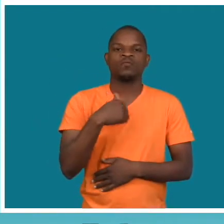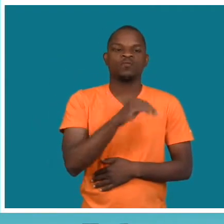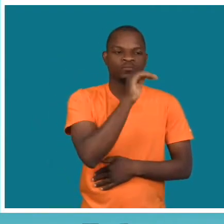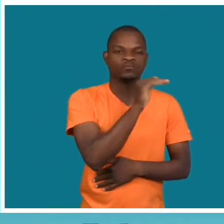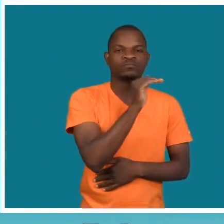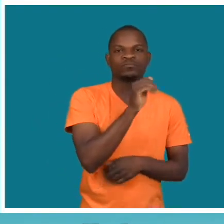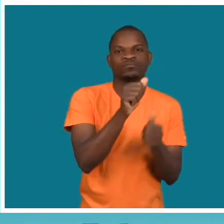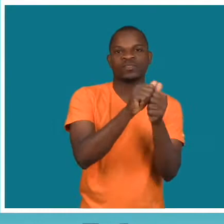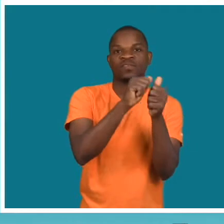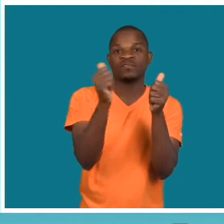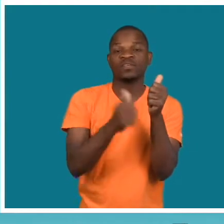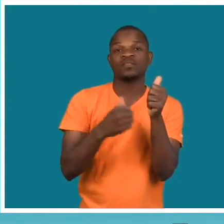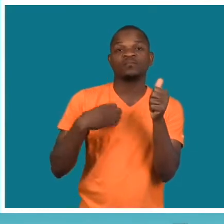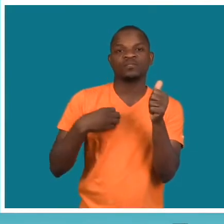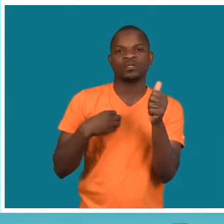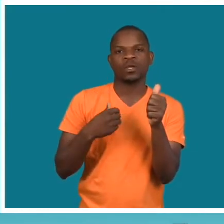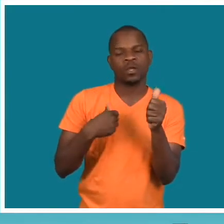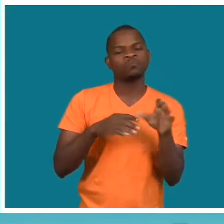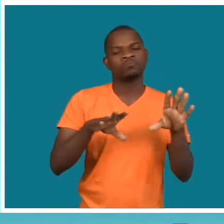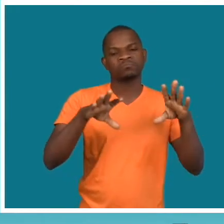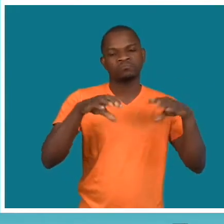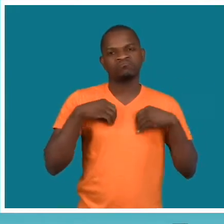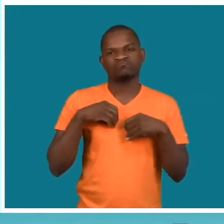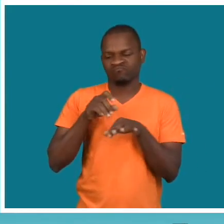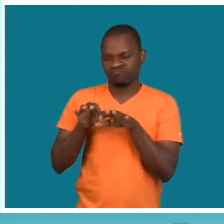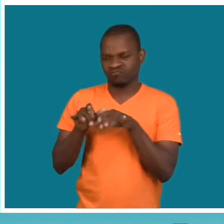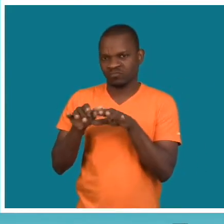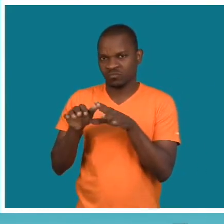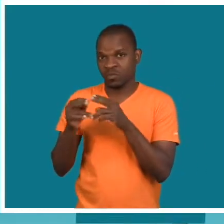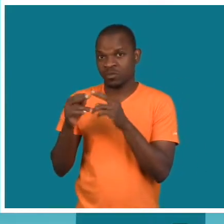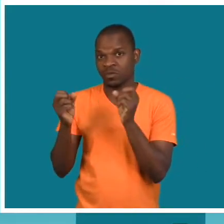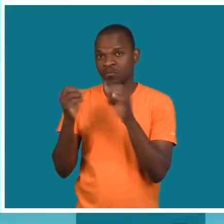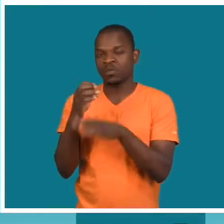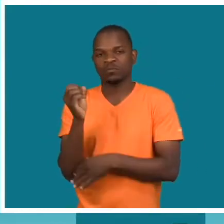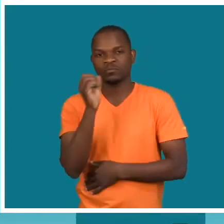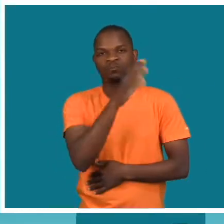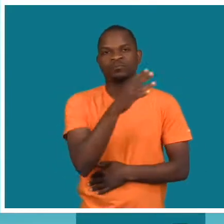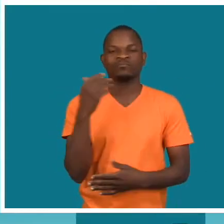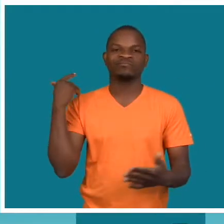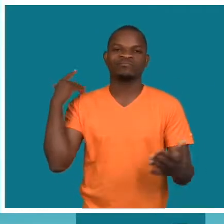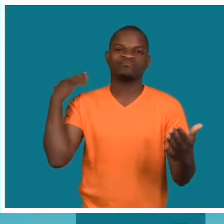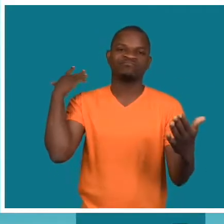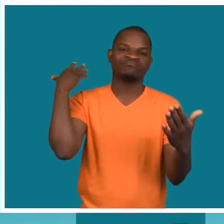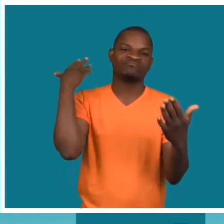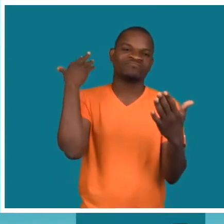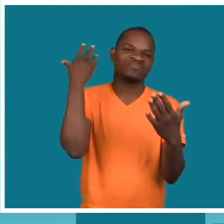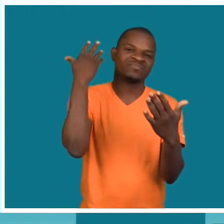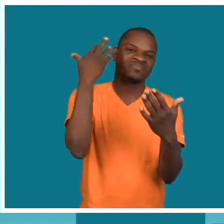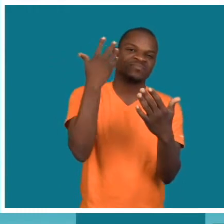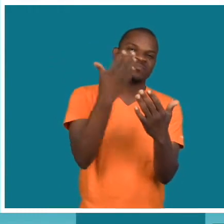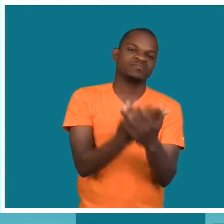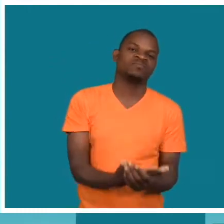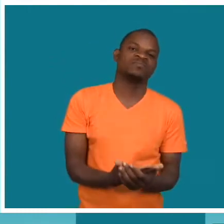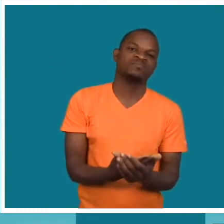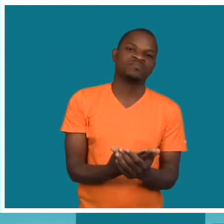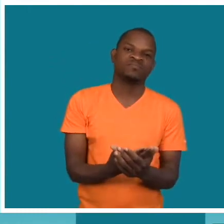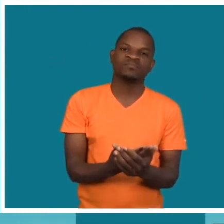a vice-ministra. Eu fiz o e-mail, enviei até agora. Então,